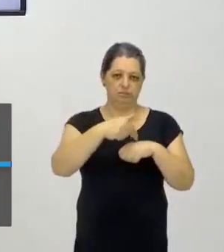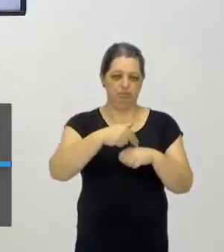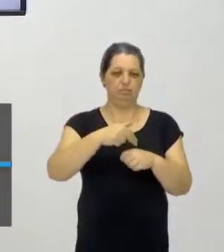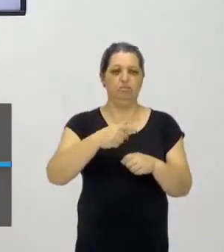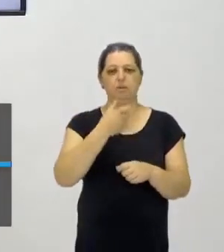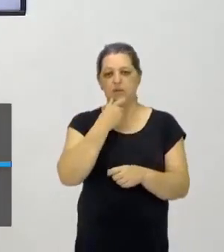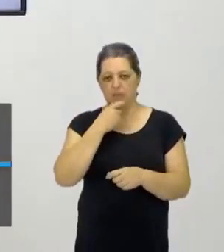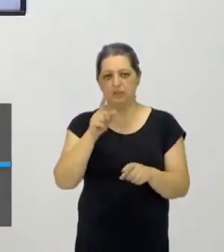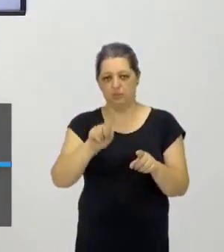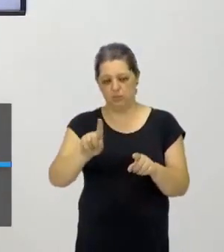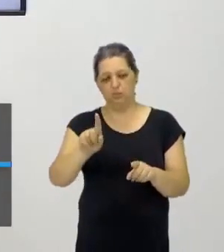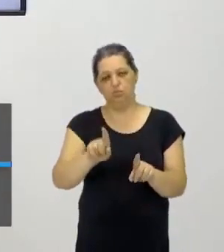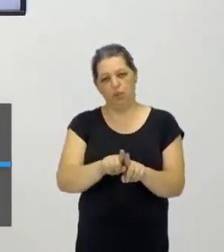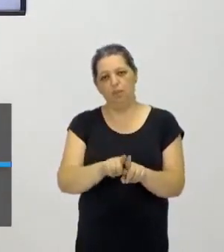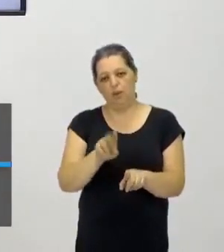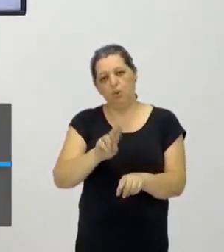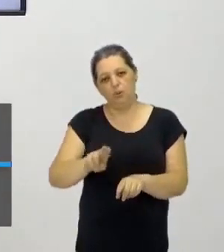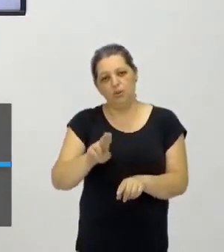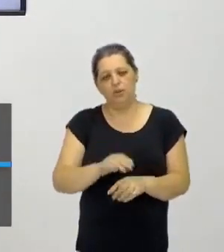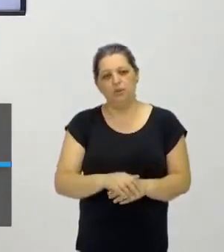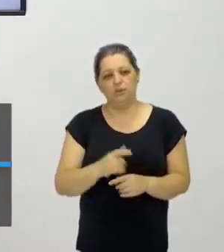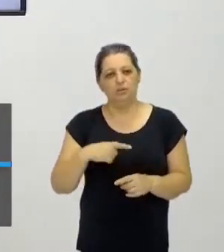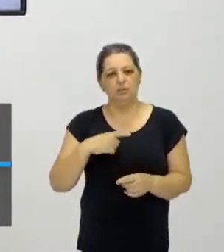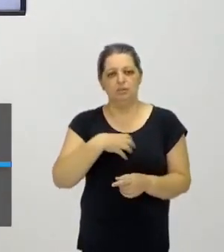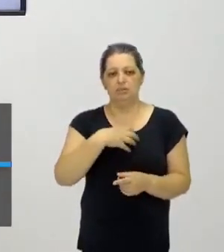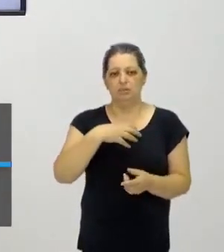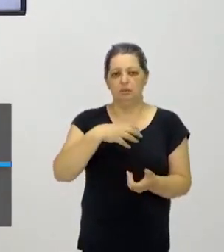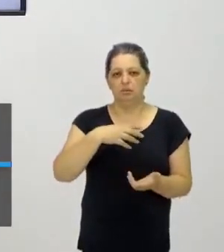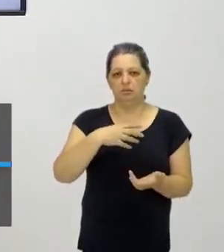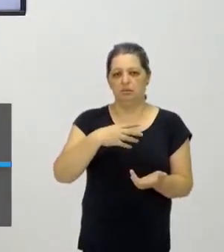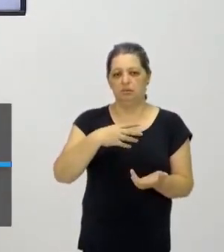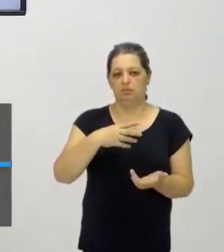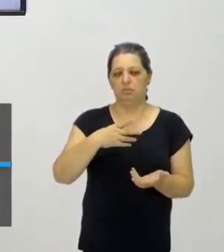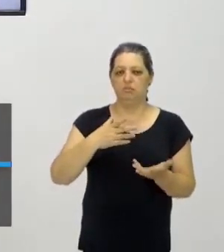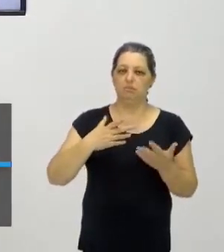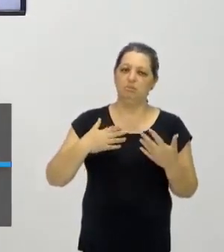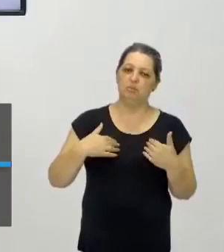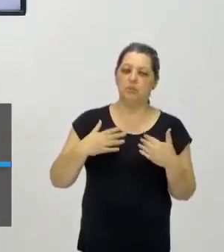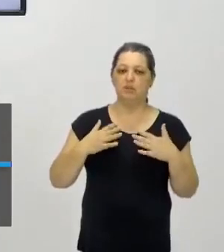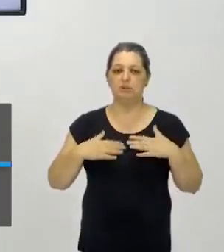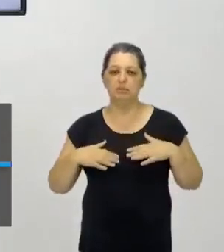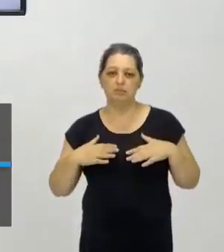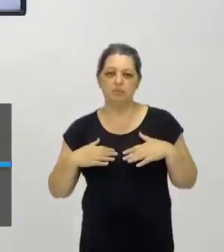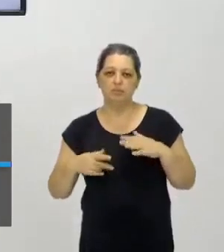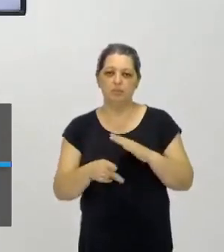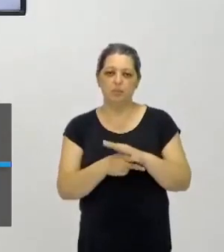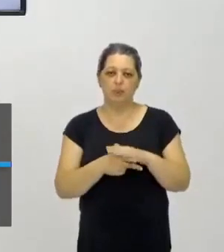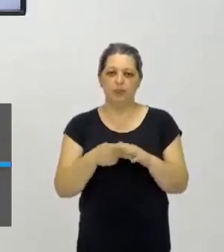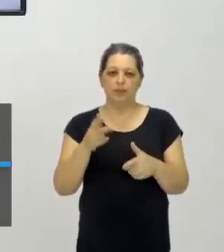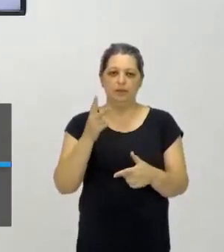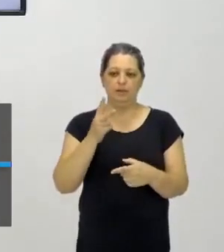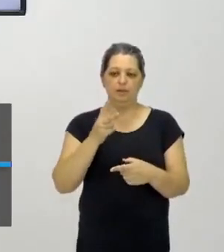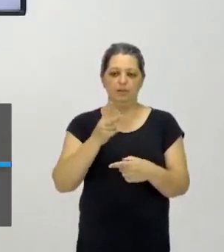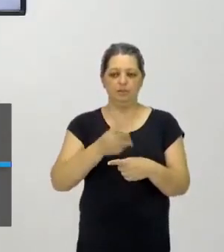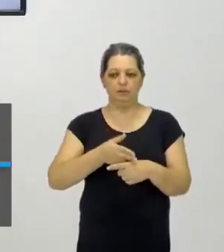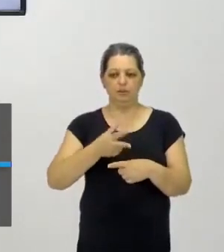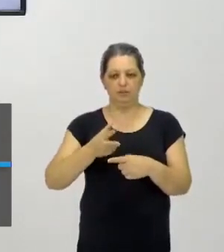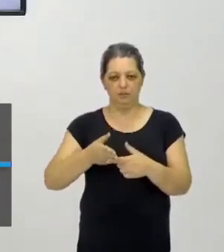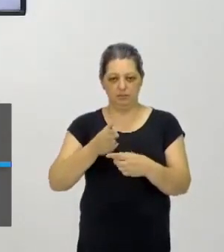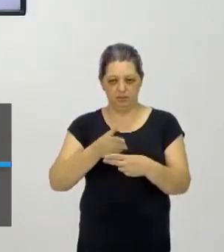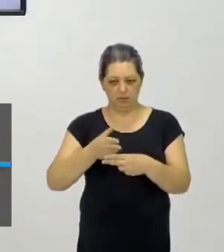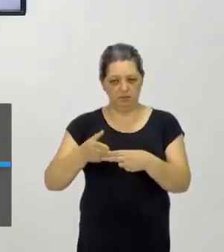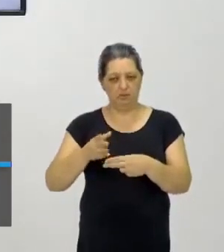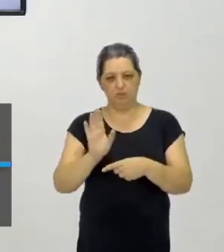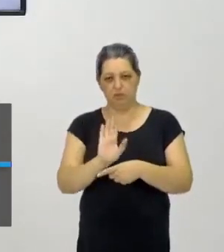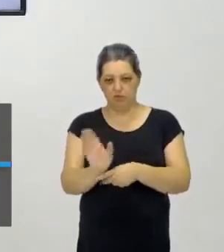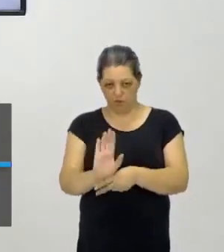também. E é lógico que existem outras formas, também formas mais agradáveis, né? Quando a gente fala de seriados de TV que trabalham com pessoas